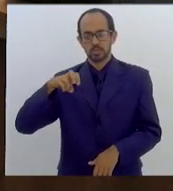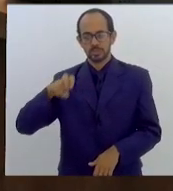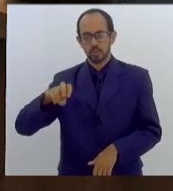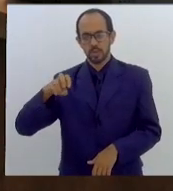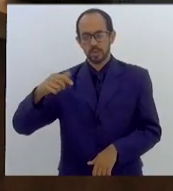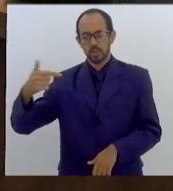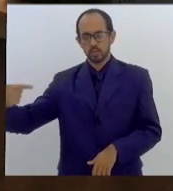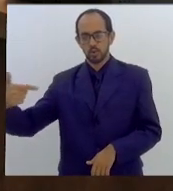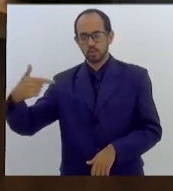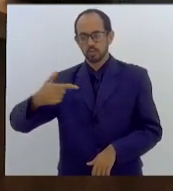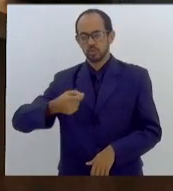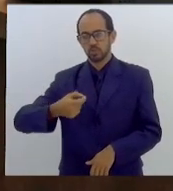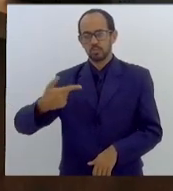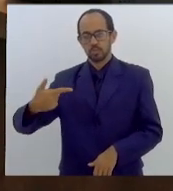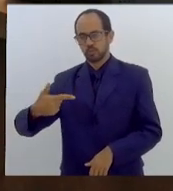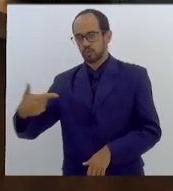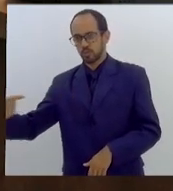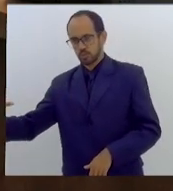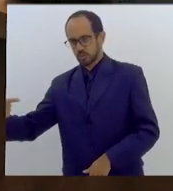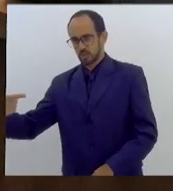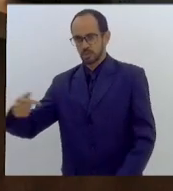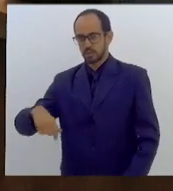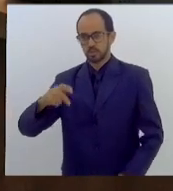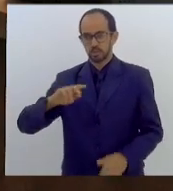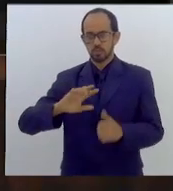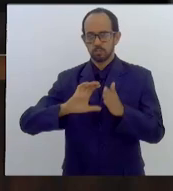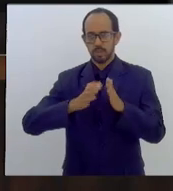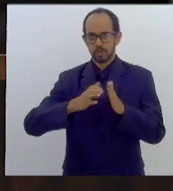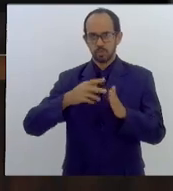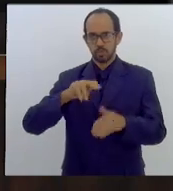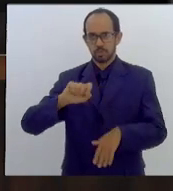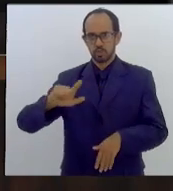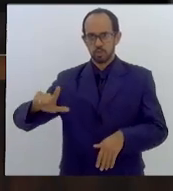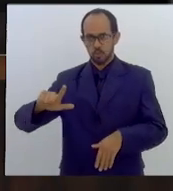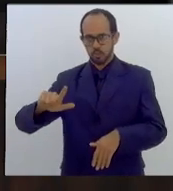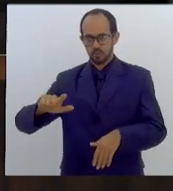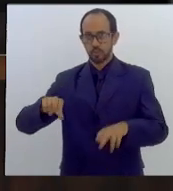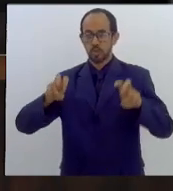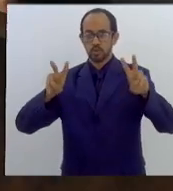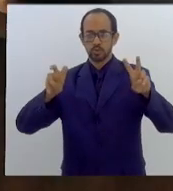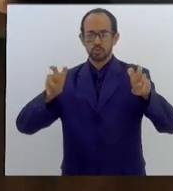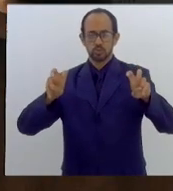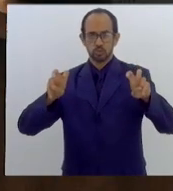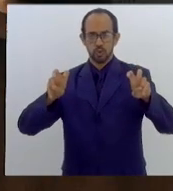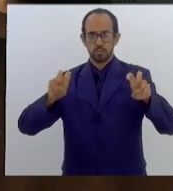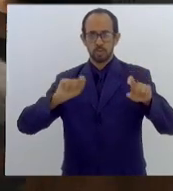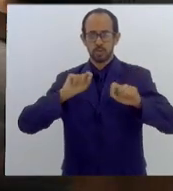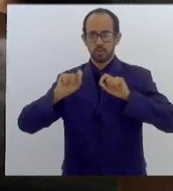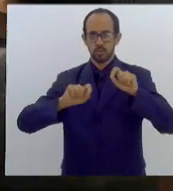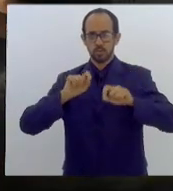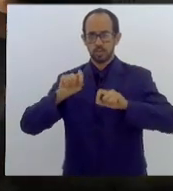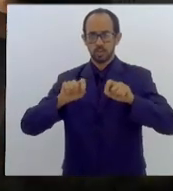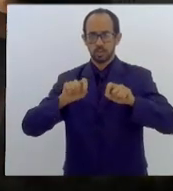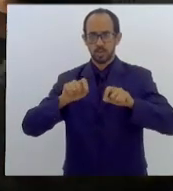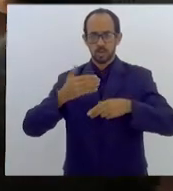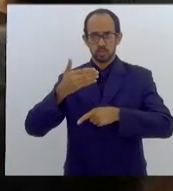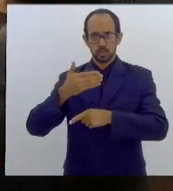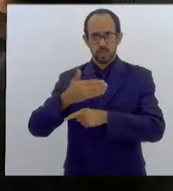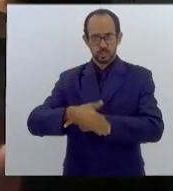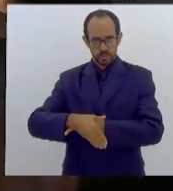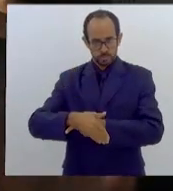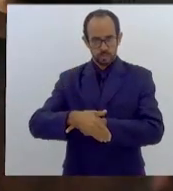1552 de 2022. Abstenção da bancada do PSOL. Consignado está. Com relação, senhor presidente, aos